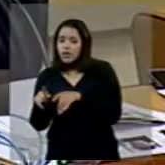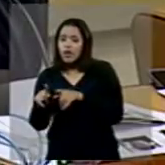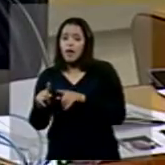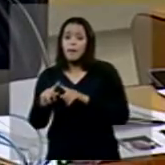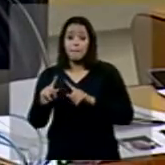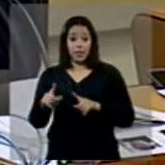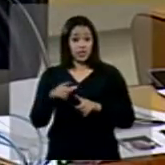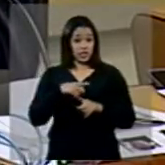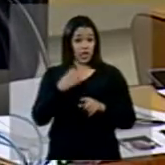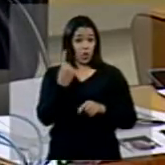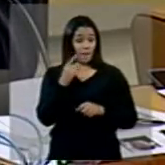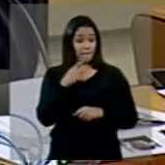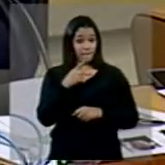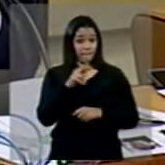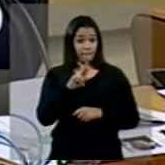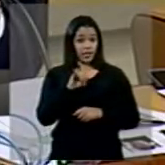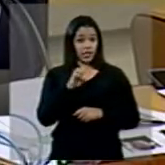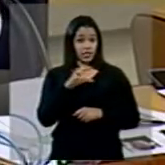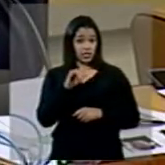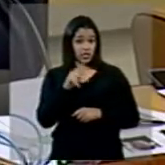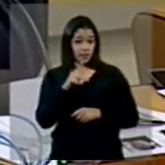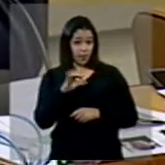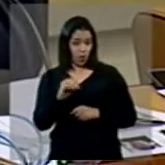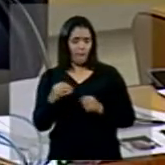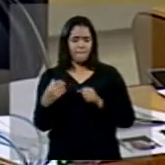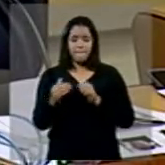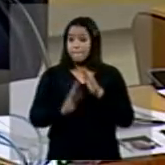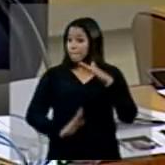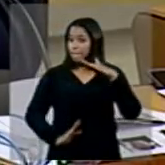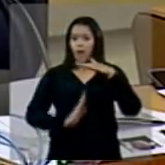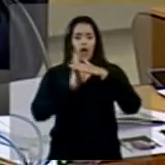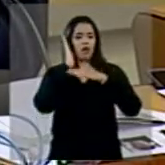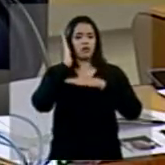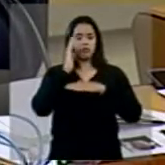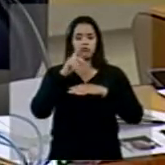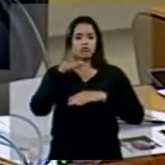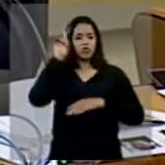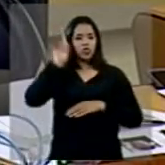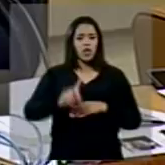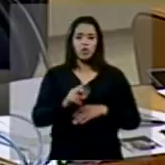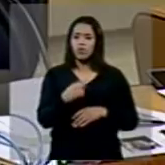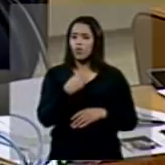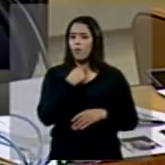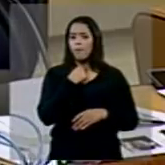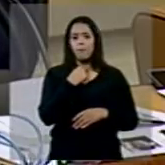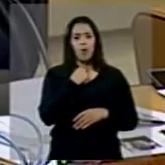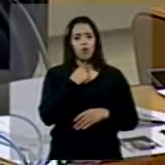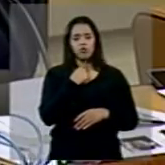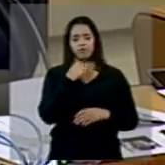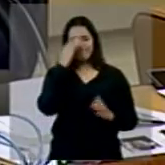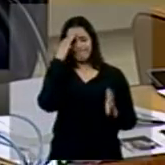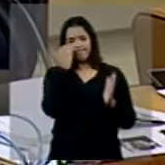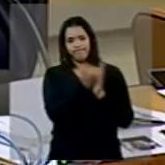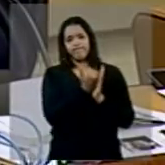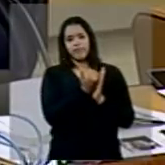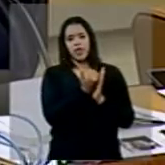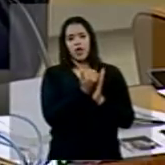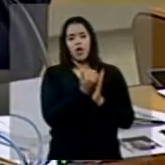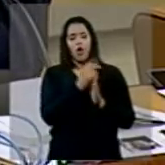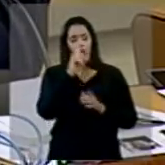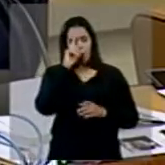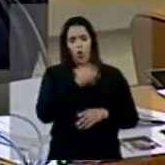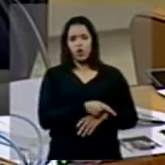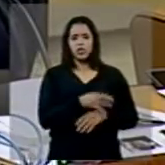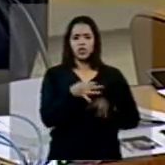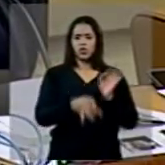um princípio máximo de direito de que não se pode cumprir uma ordem judicial inexequível, que